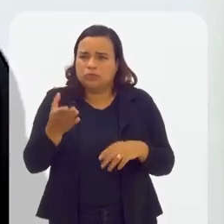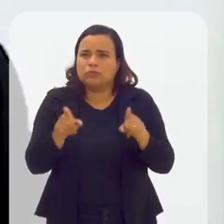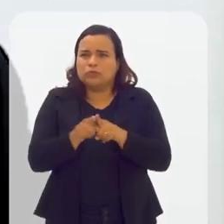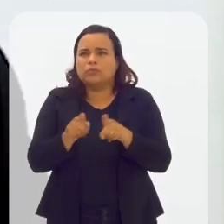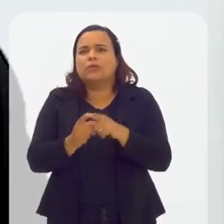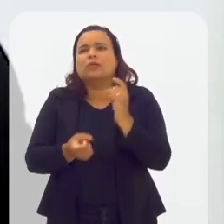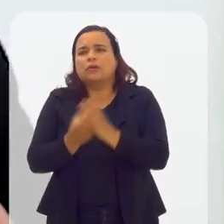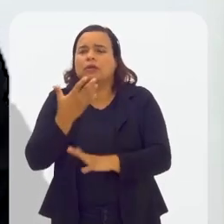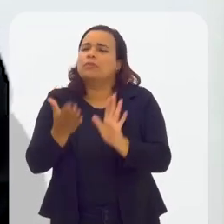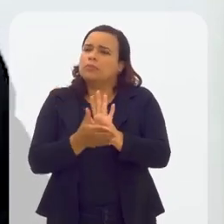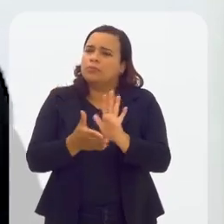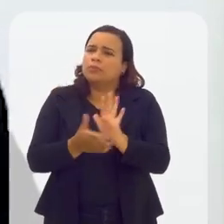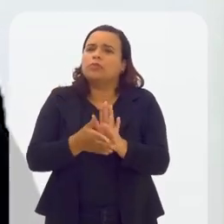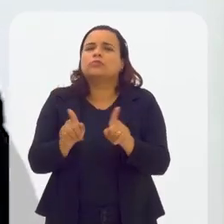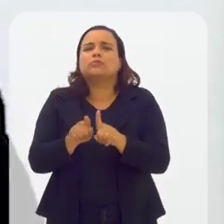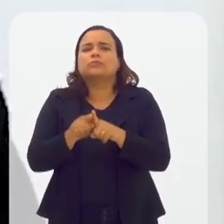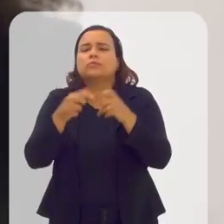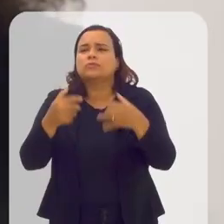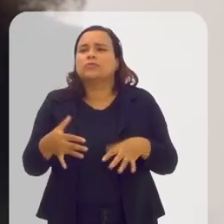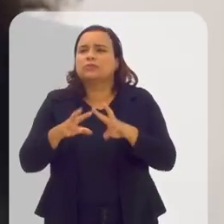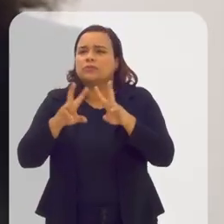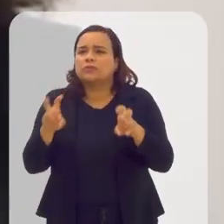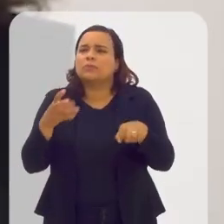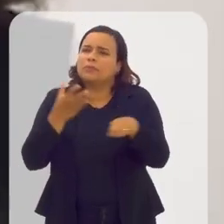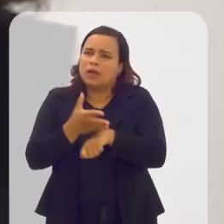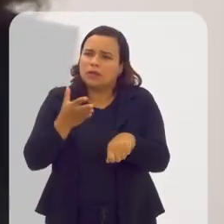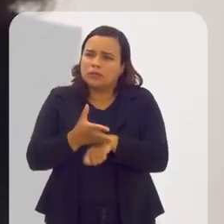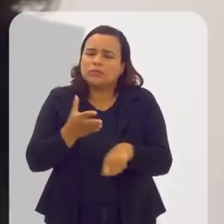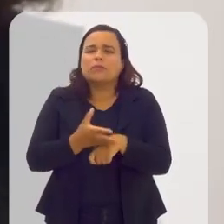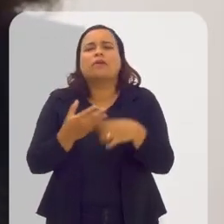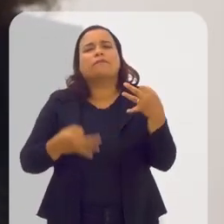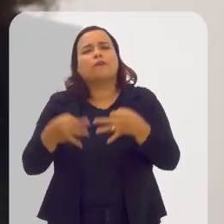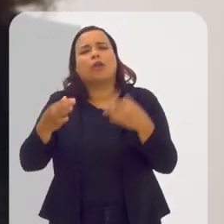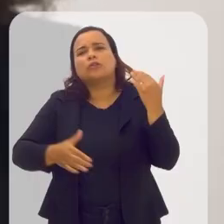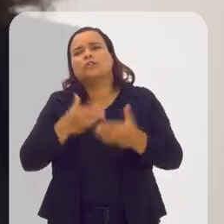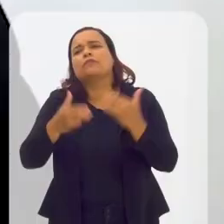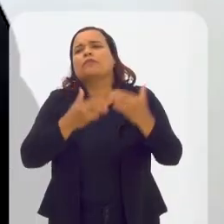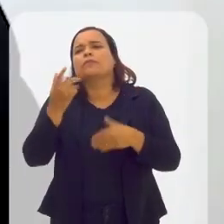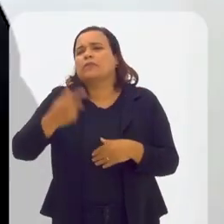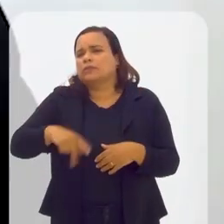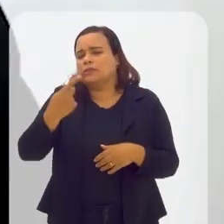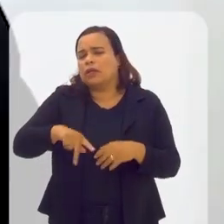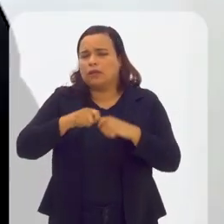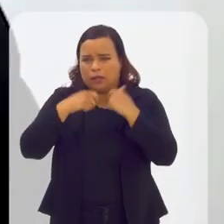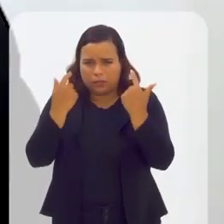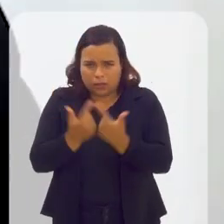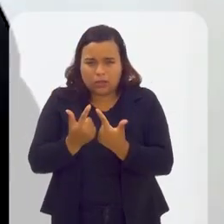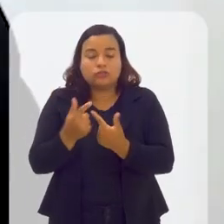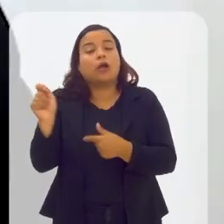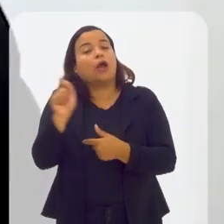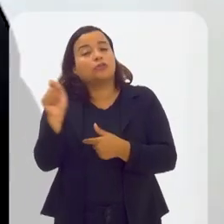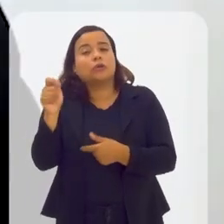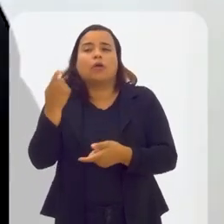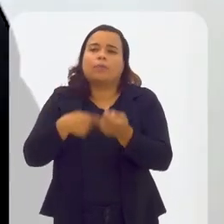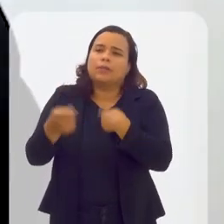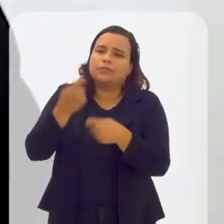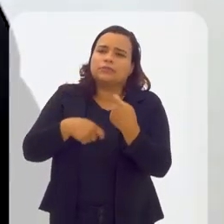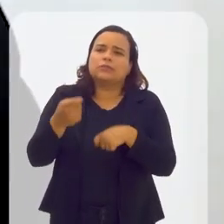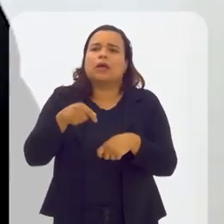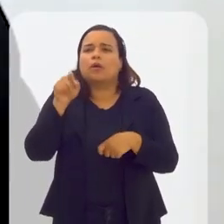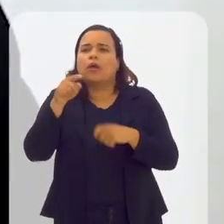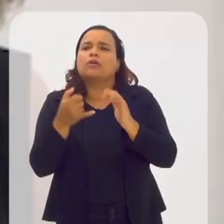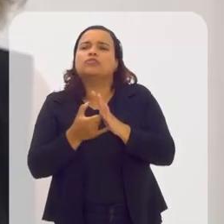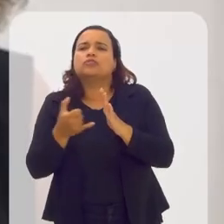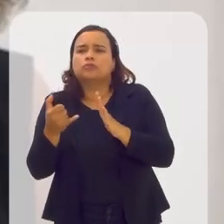desse assunto e criar propostas. E aí, falando especificamente da participação no Fórum de Desenvolvimento aqui da Assembleia Legislativa, a